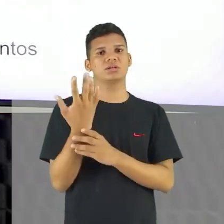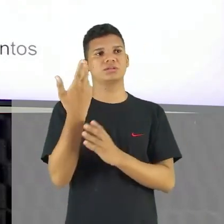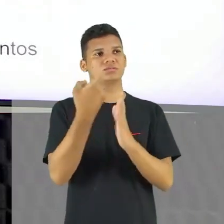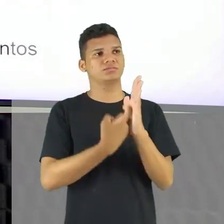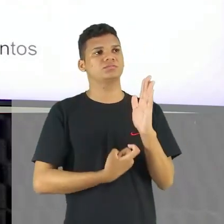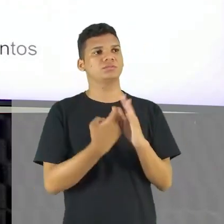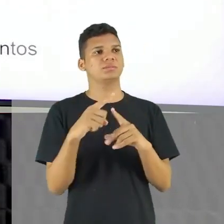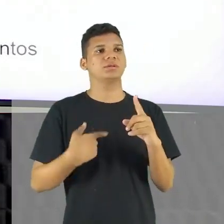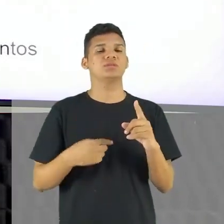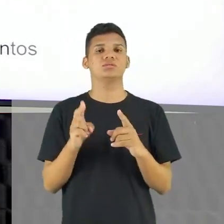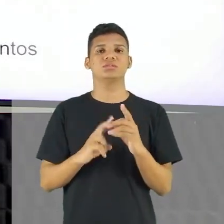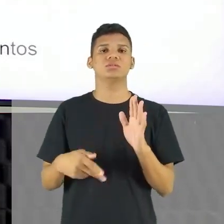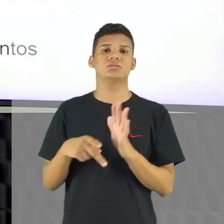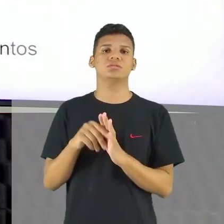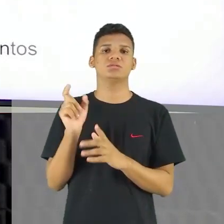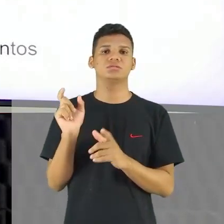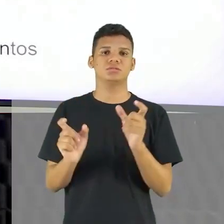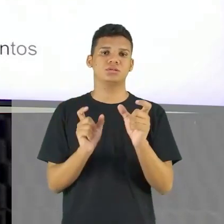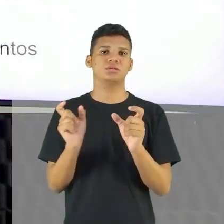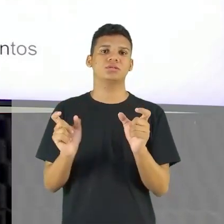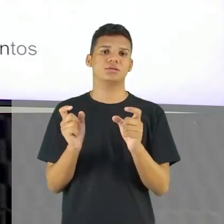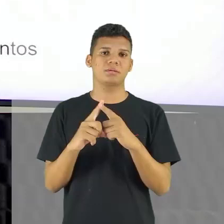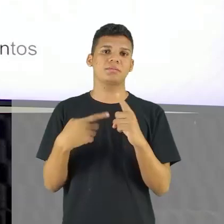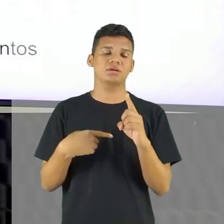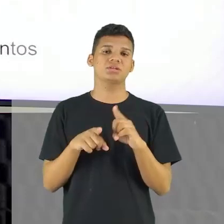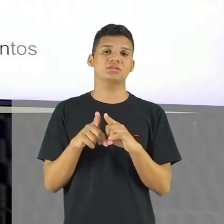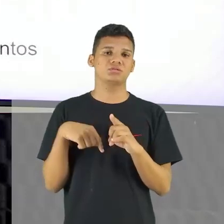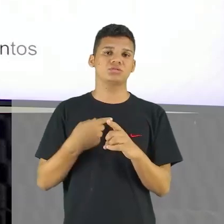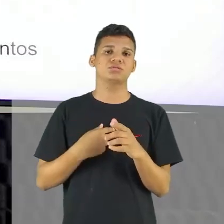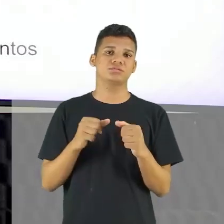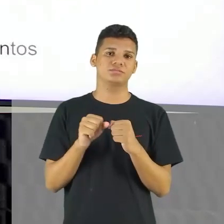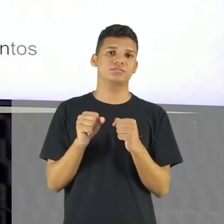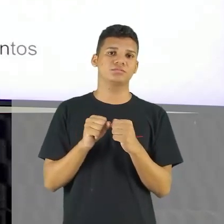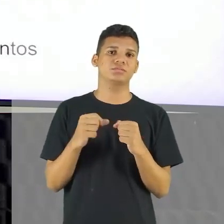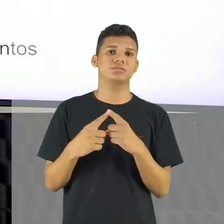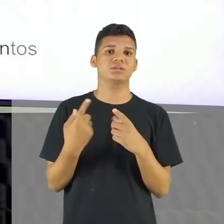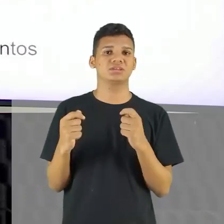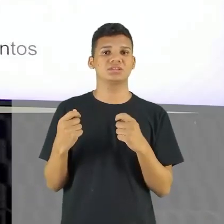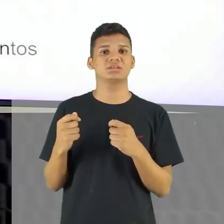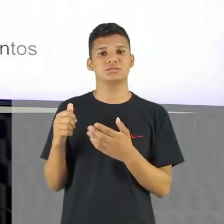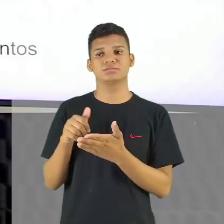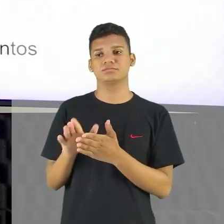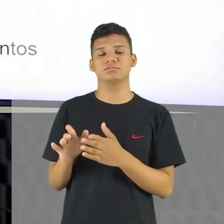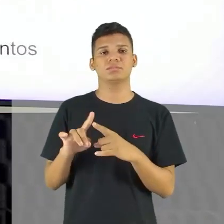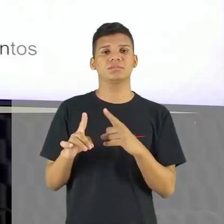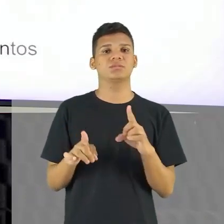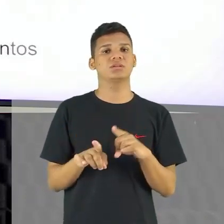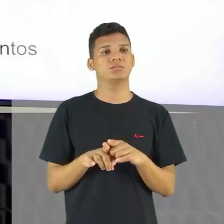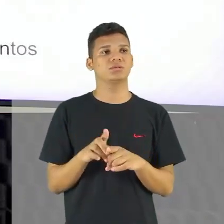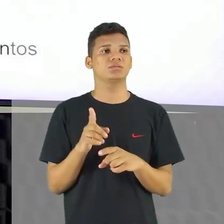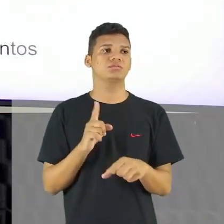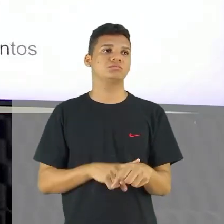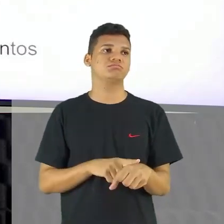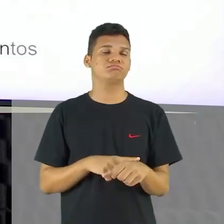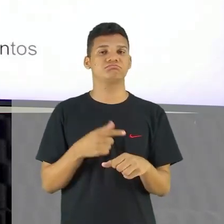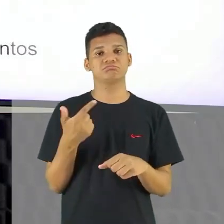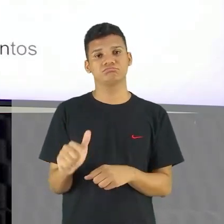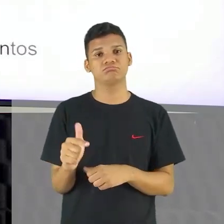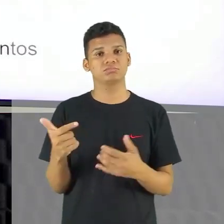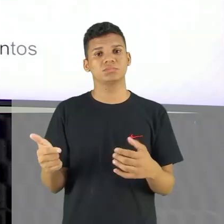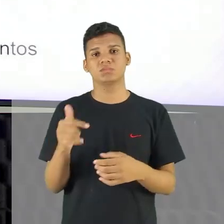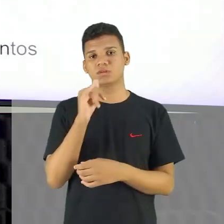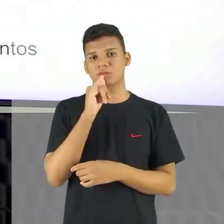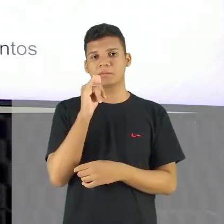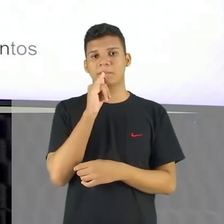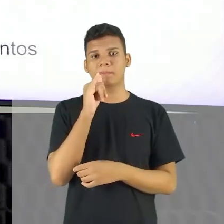usando o quê? Palavras. Então, essa questão aqui, essa alternativa aqui, tem que se descartar. Permanência do tempo, se não existe,